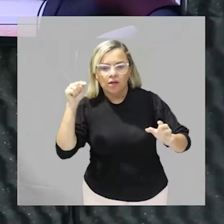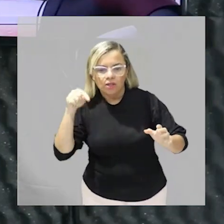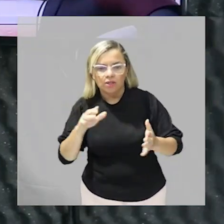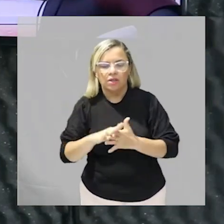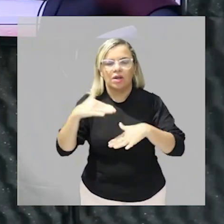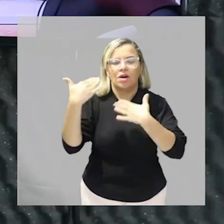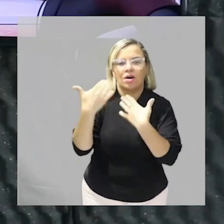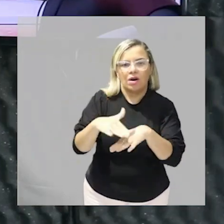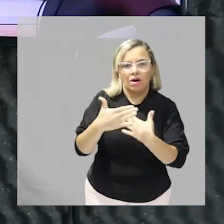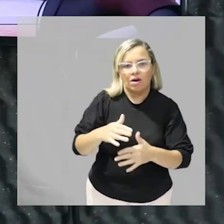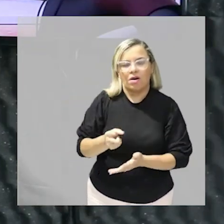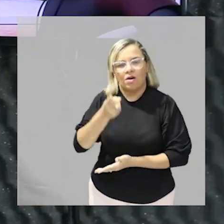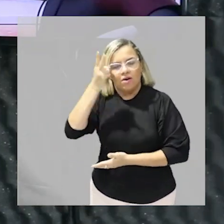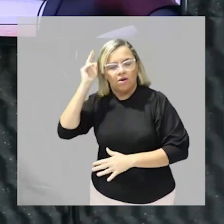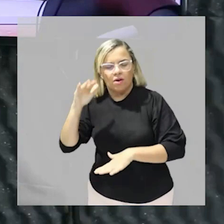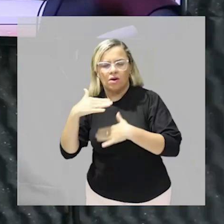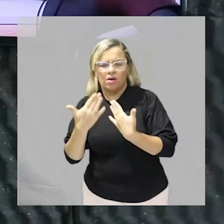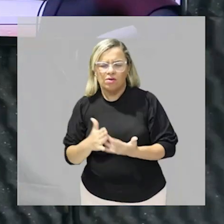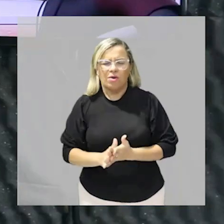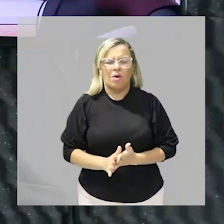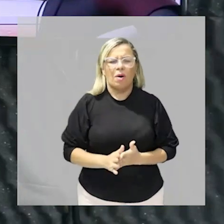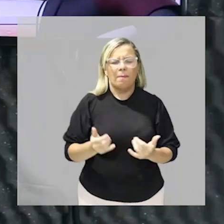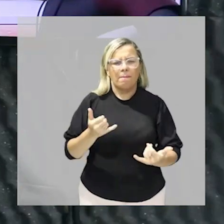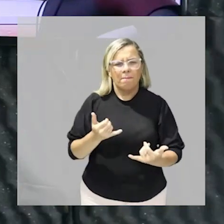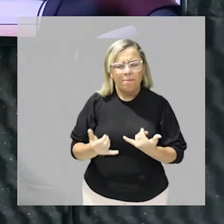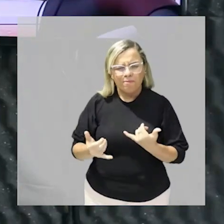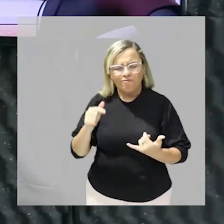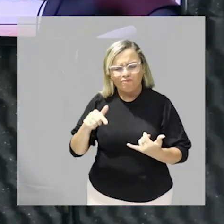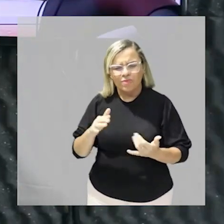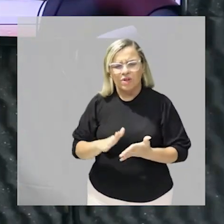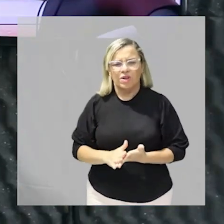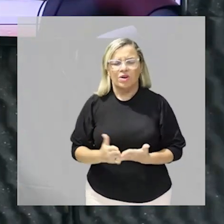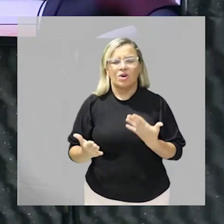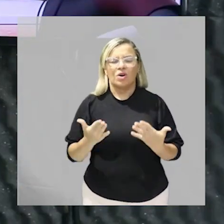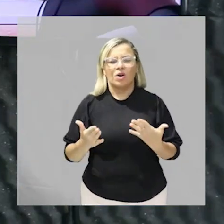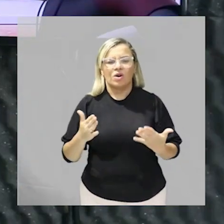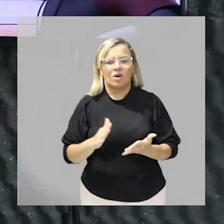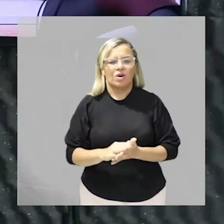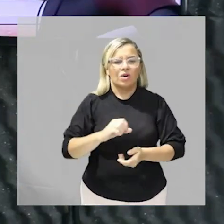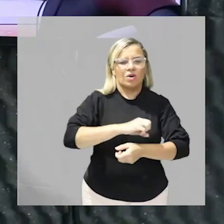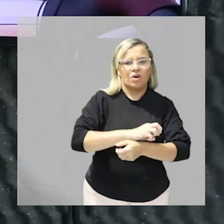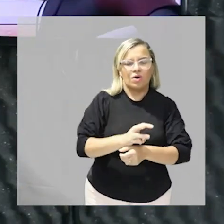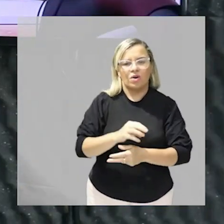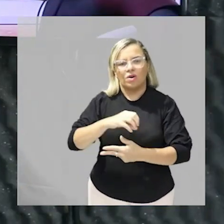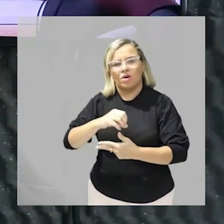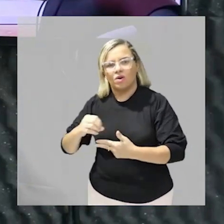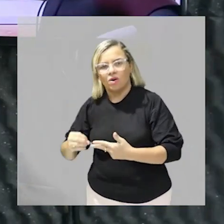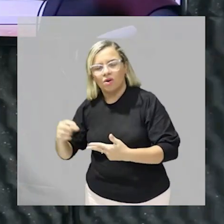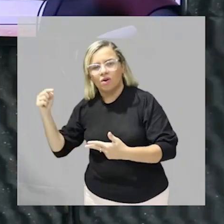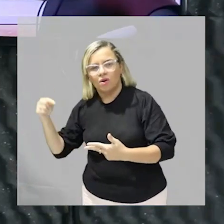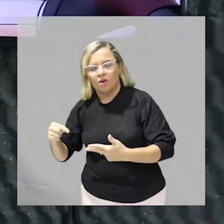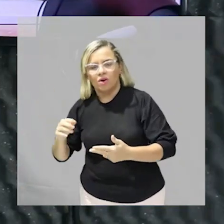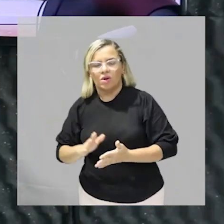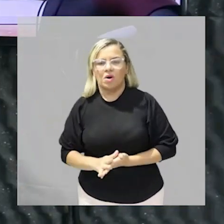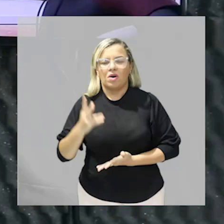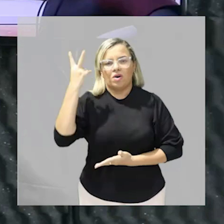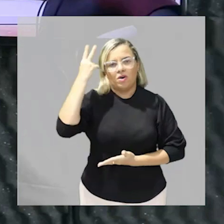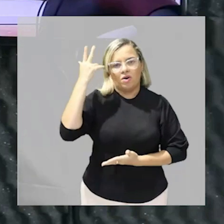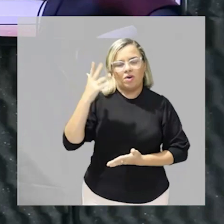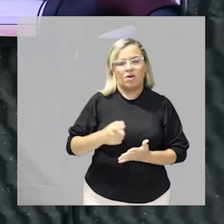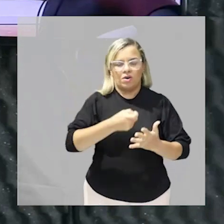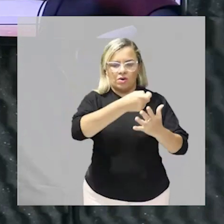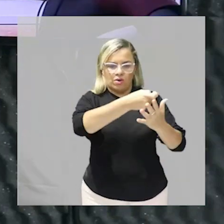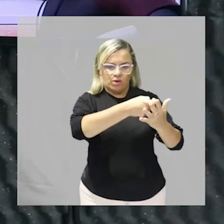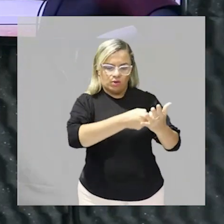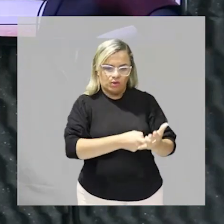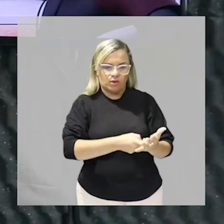muito semelhantes, né? Como assim, Marcos? Você vai perceber que tanto o Enem quanto o PAS, eles vão ter normalmente um texto